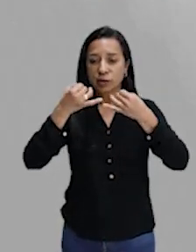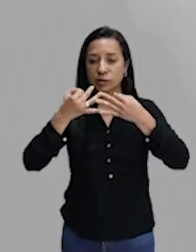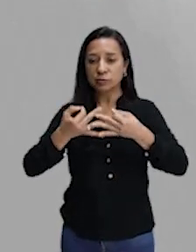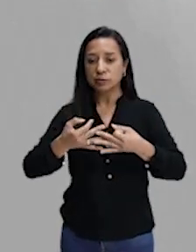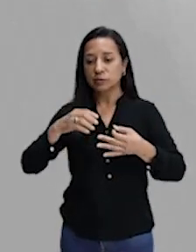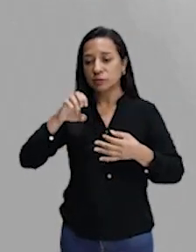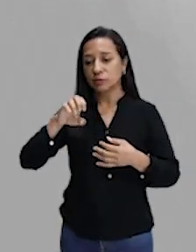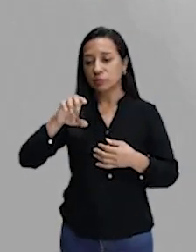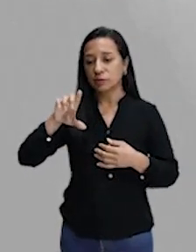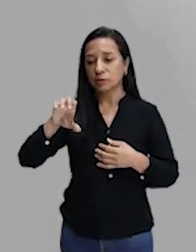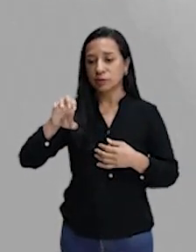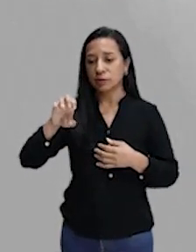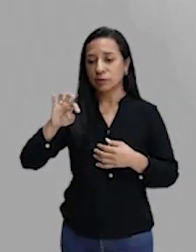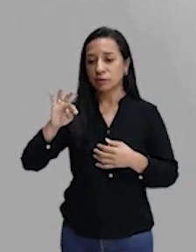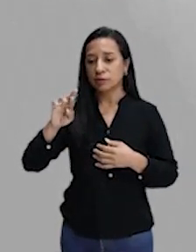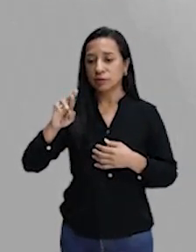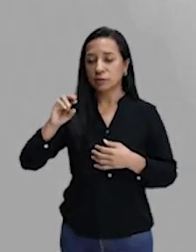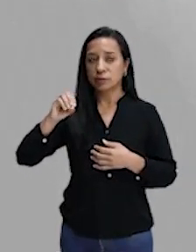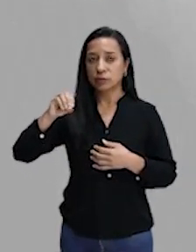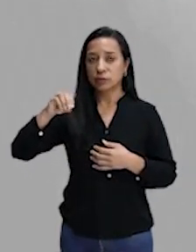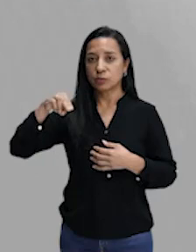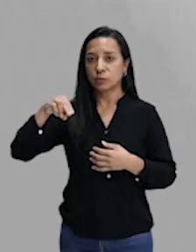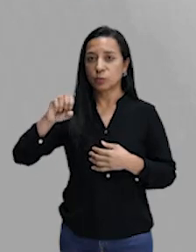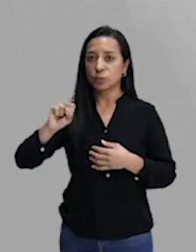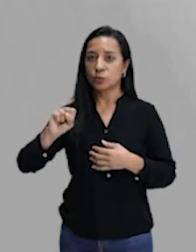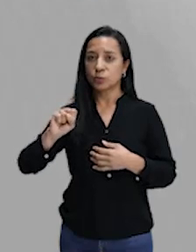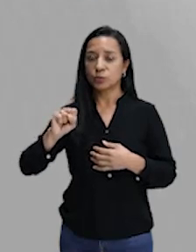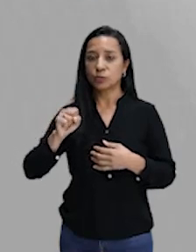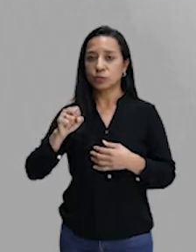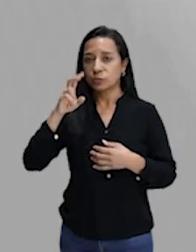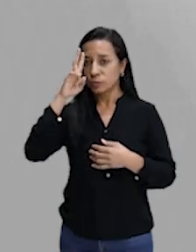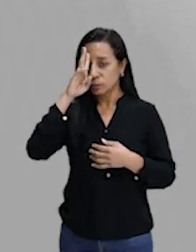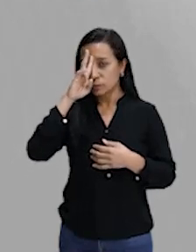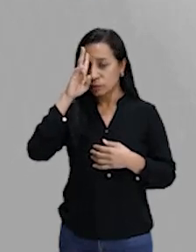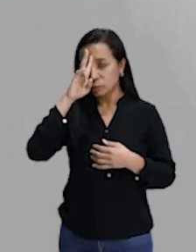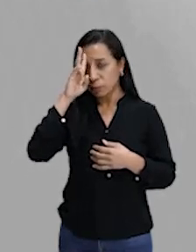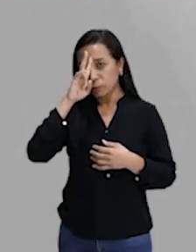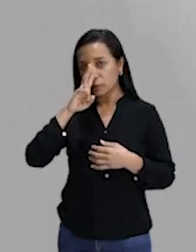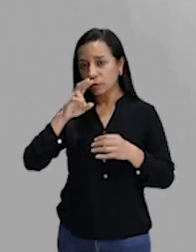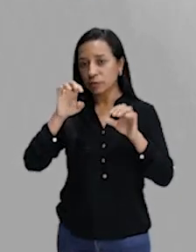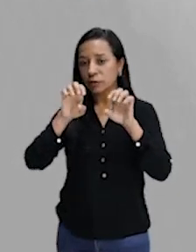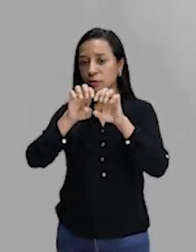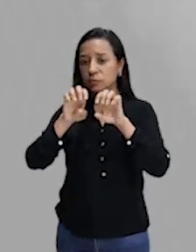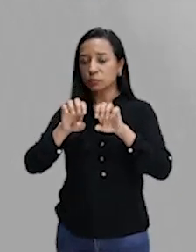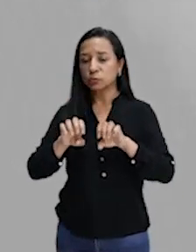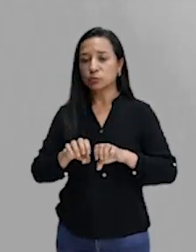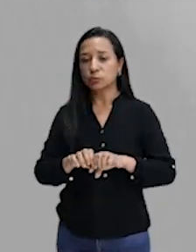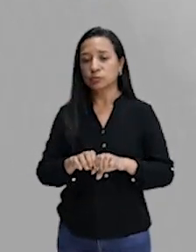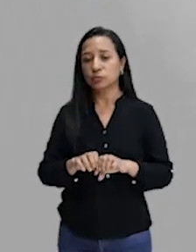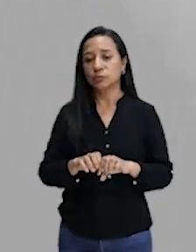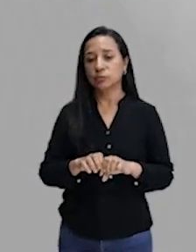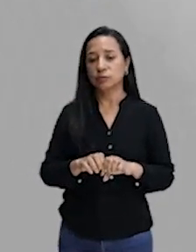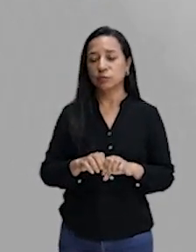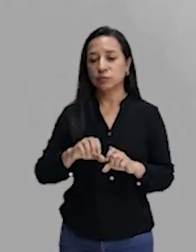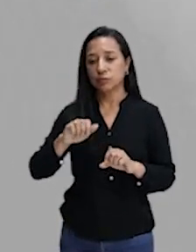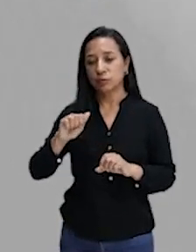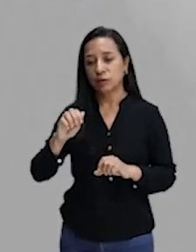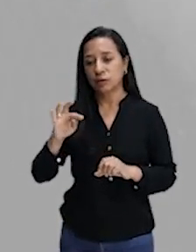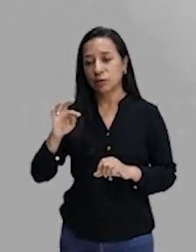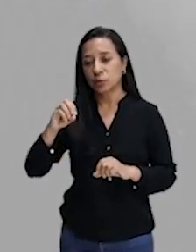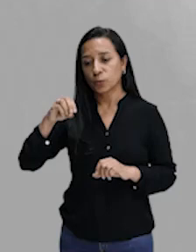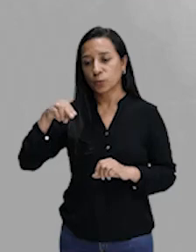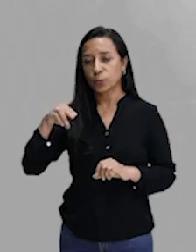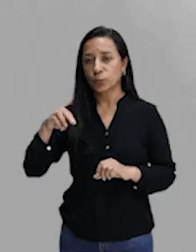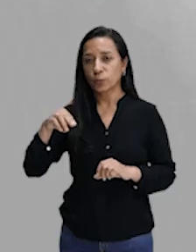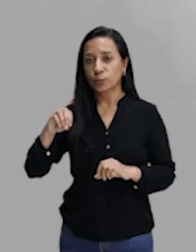elétrons só lembrar também da estrutura do átomo os prótons Eles estão no núcleo do átomo eles